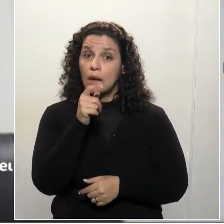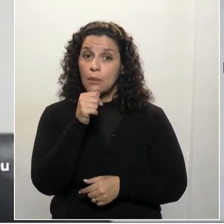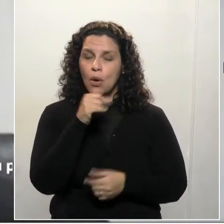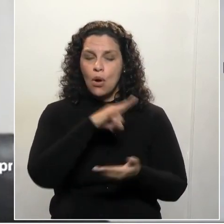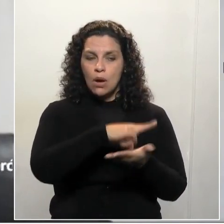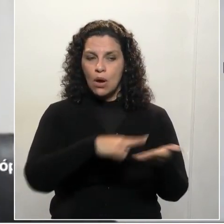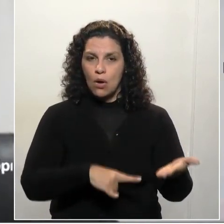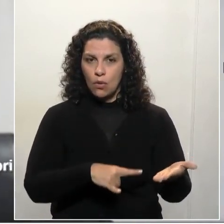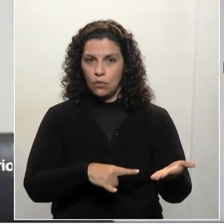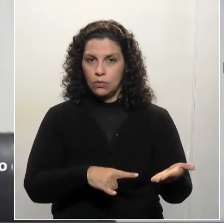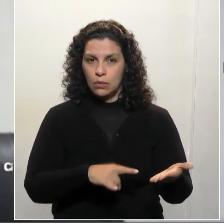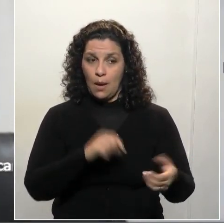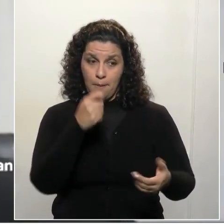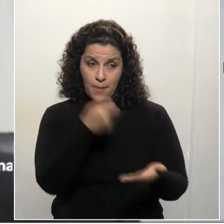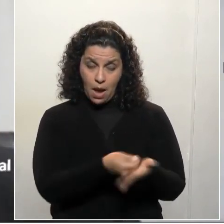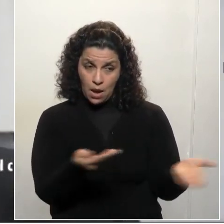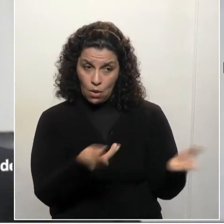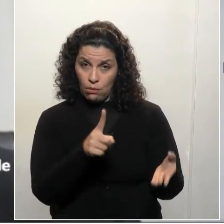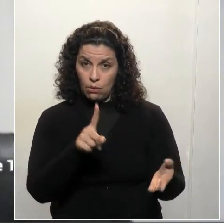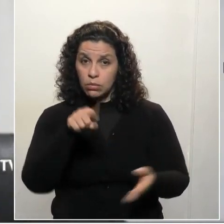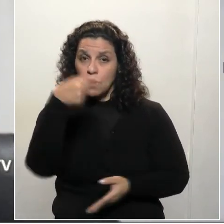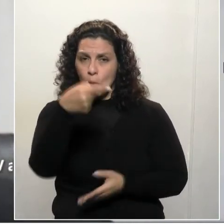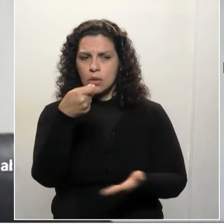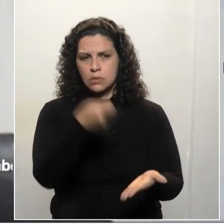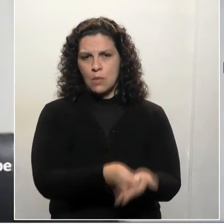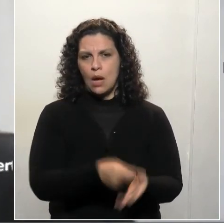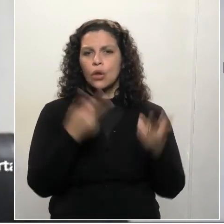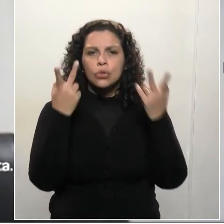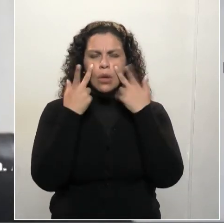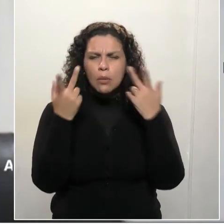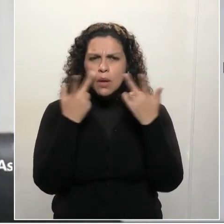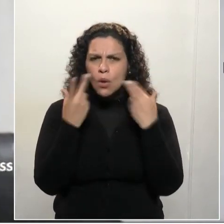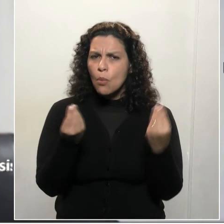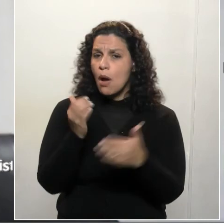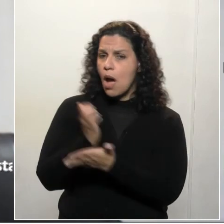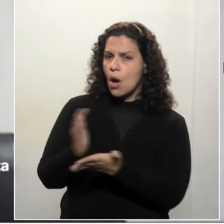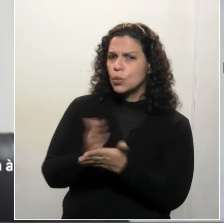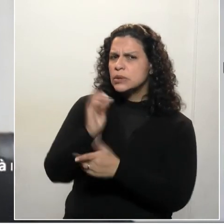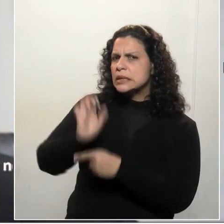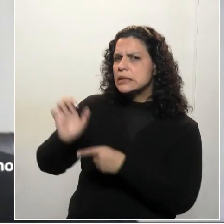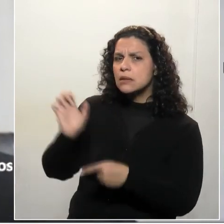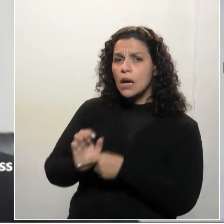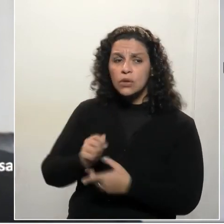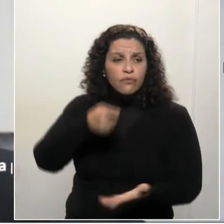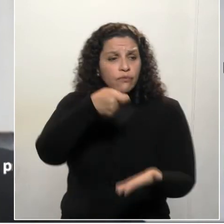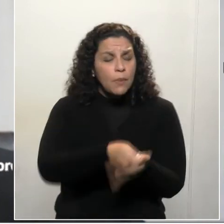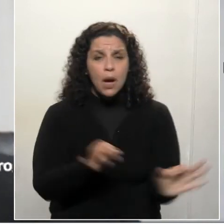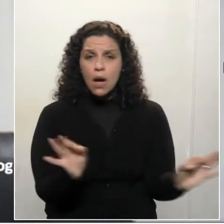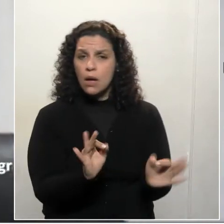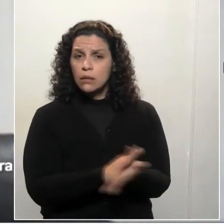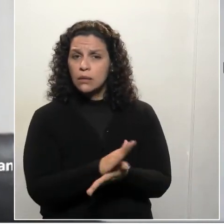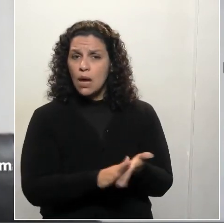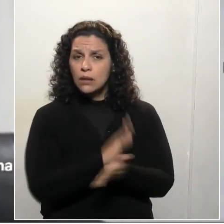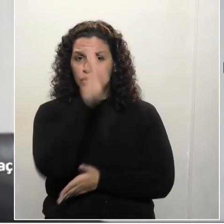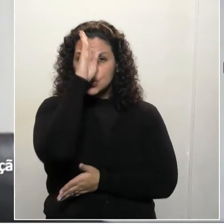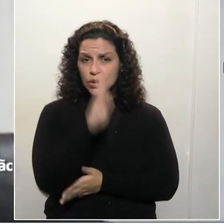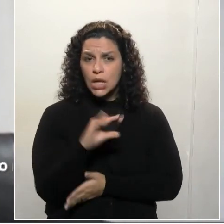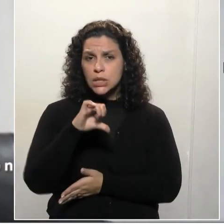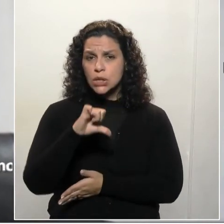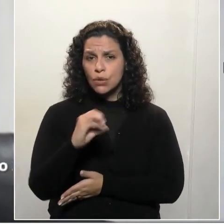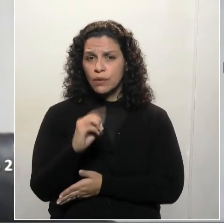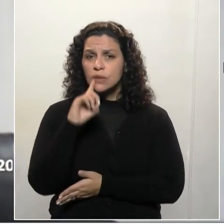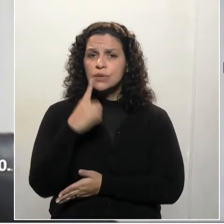cobrança. Então, não pode pagar agora, vai pagar depois. Não, mas tem estados que suspendeu o pagamento por 90 dias.